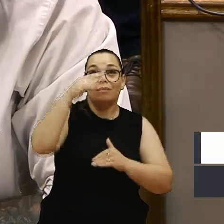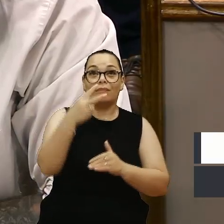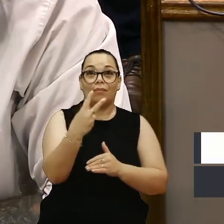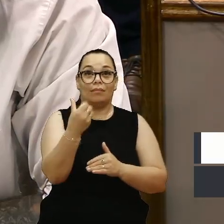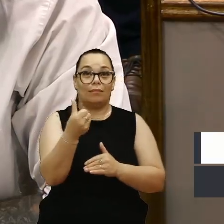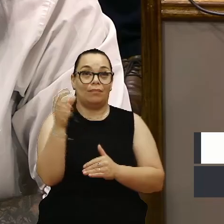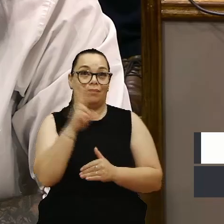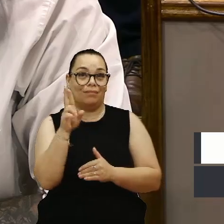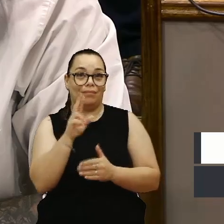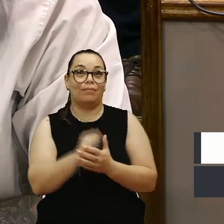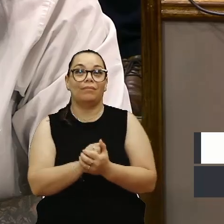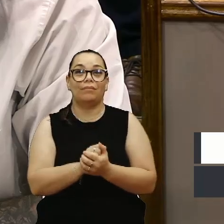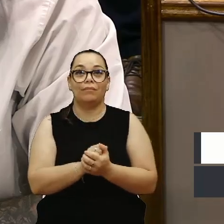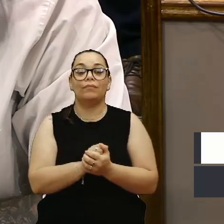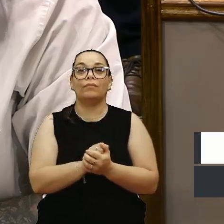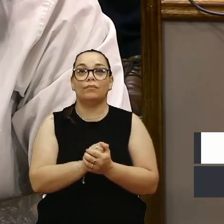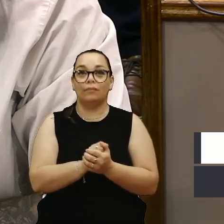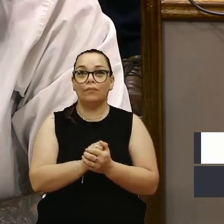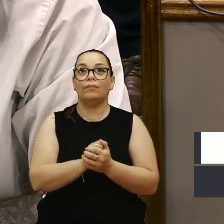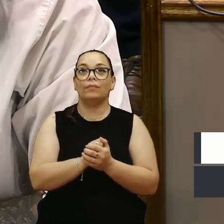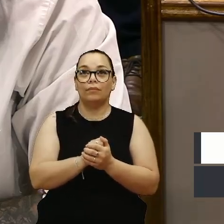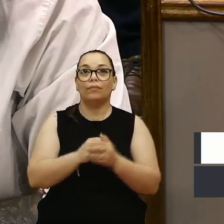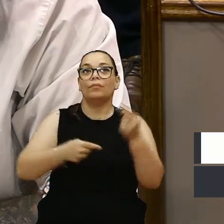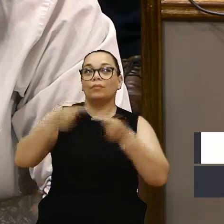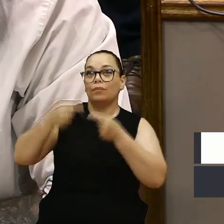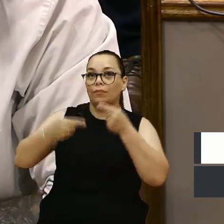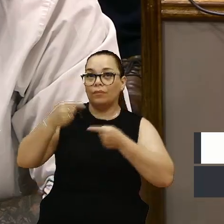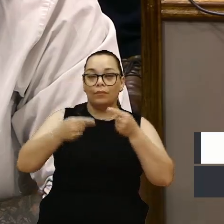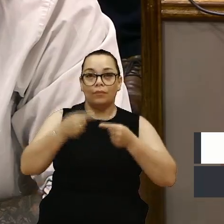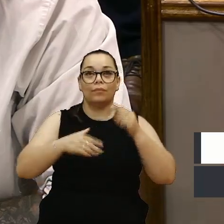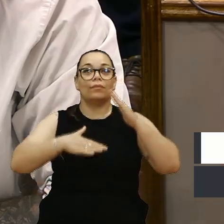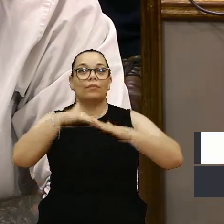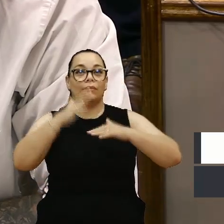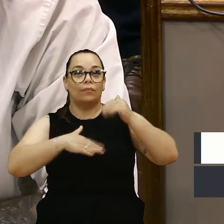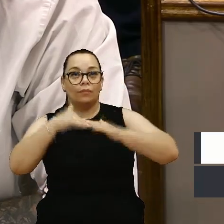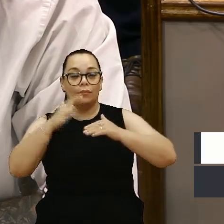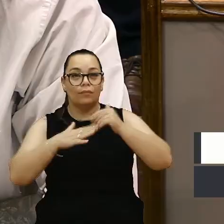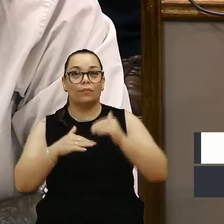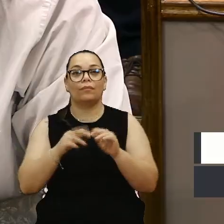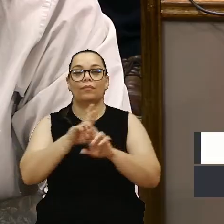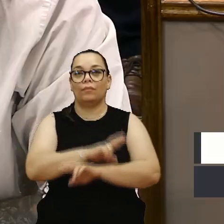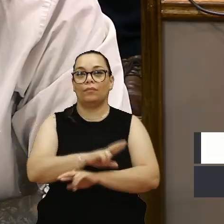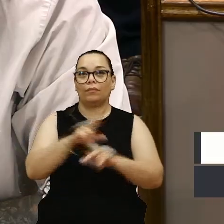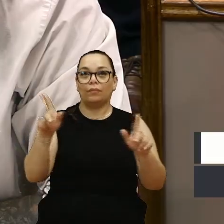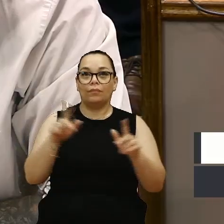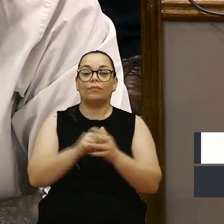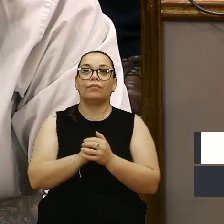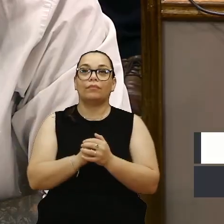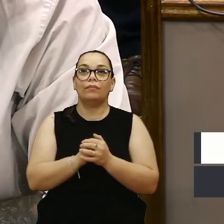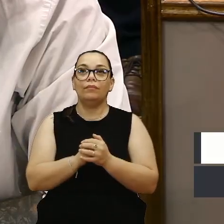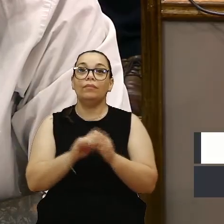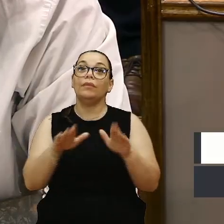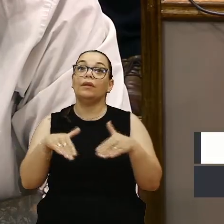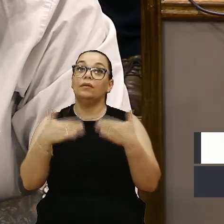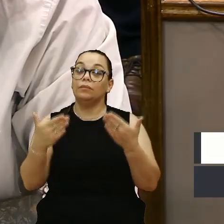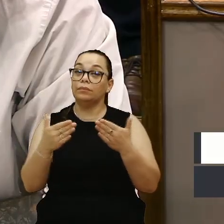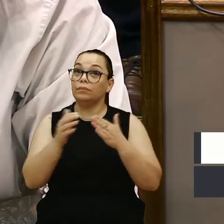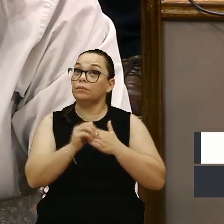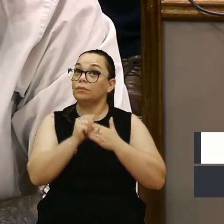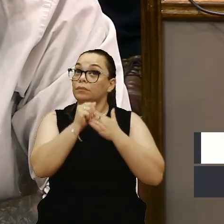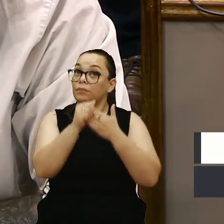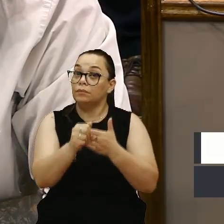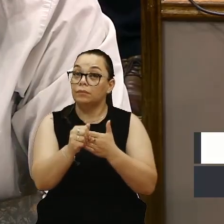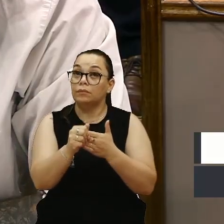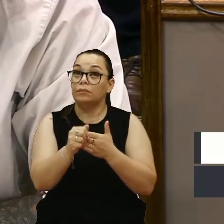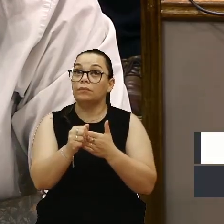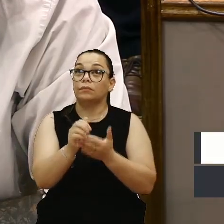R$26. Então, o discurso é muito bonito. Na prática, é muito diferente. Então, orientamos a base do